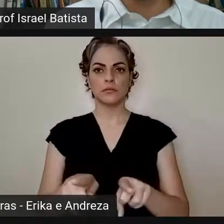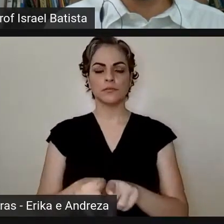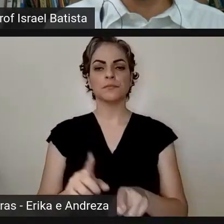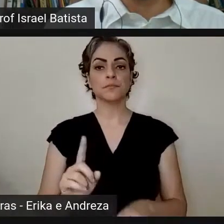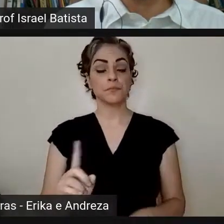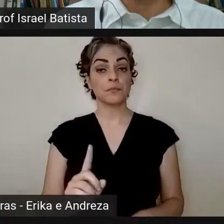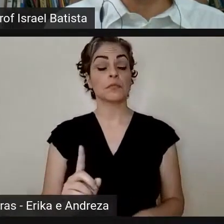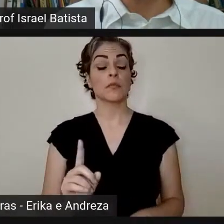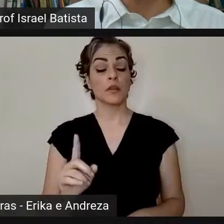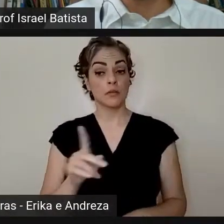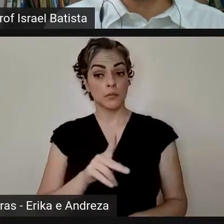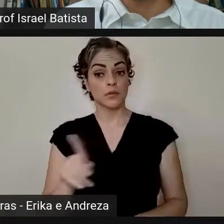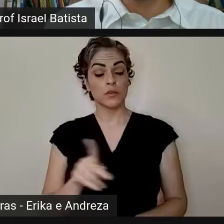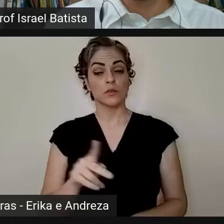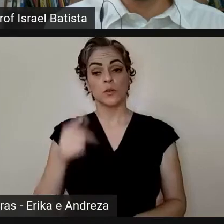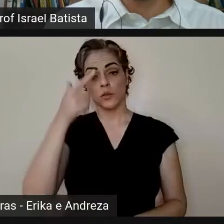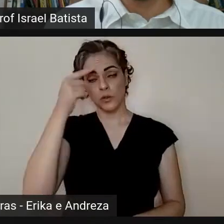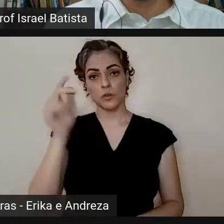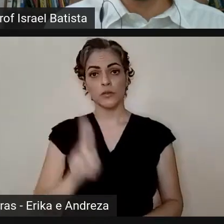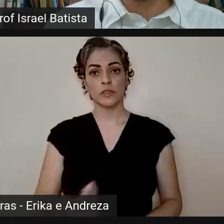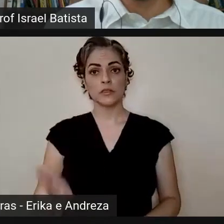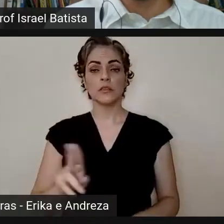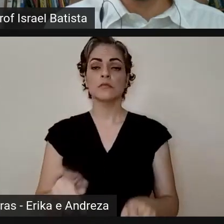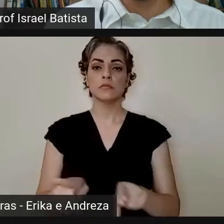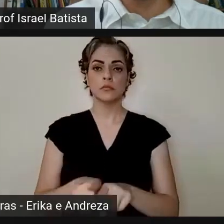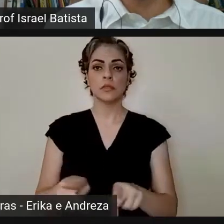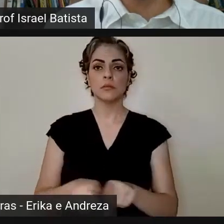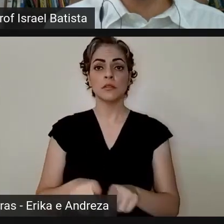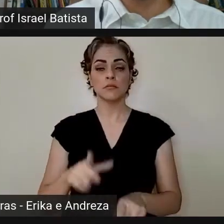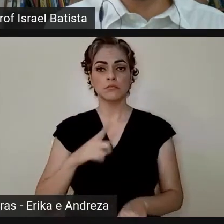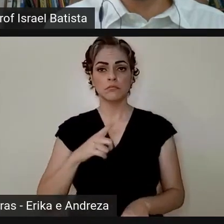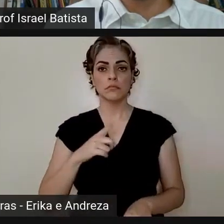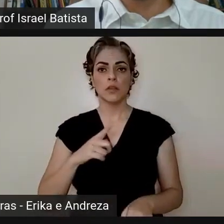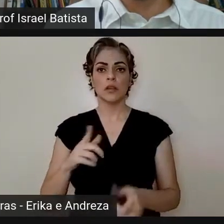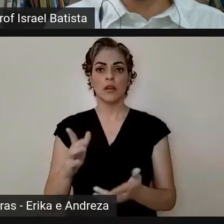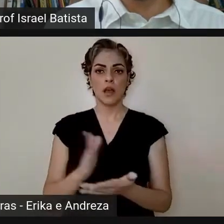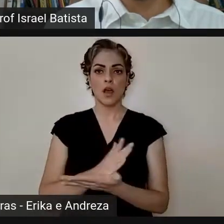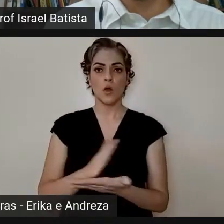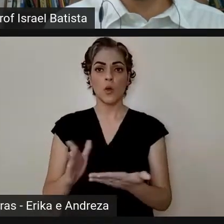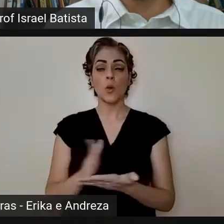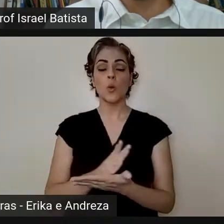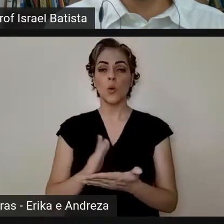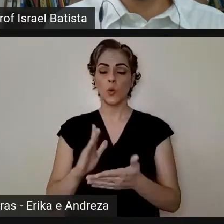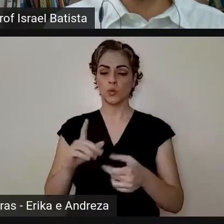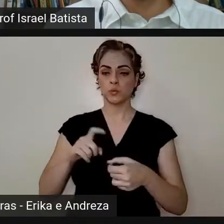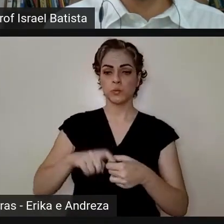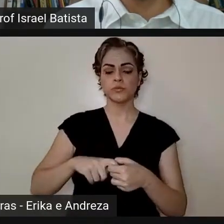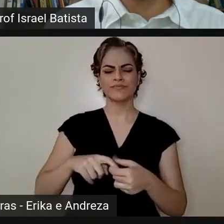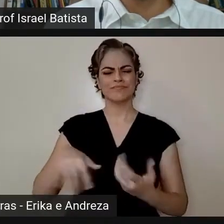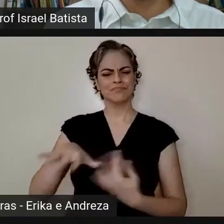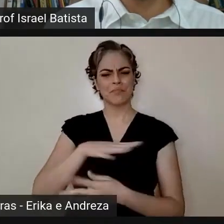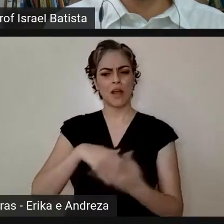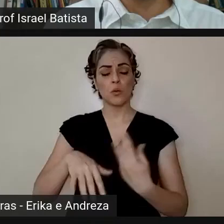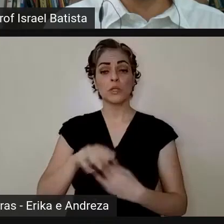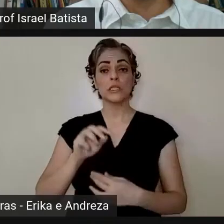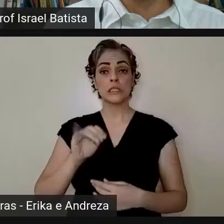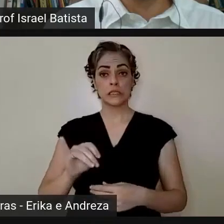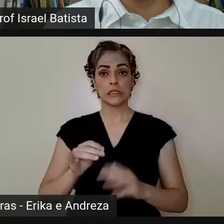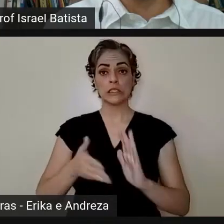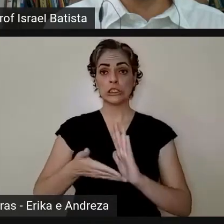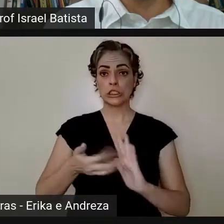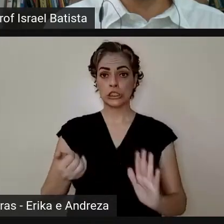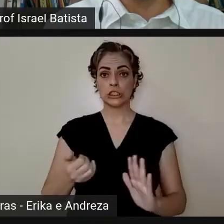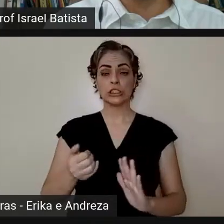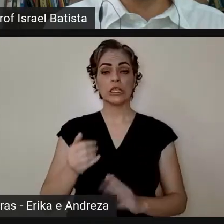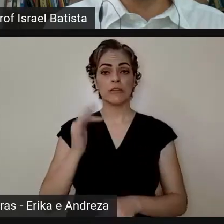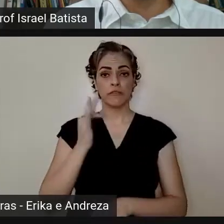atuais, assim como o professor Israel, né, lembra de quando os professores universitários tinham ali 5 vínculos diferentes e era uma bagunça, né? Se